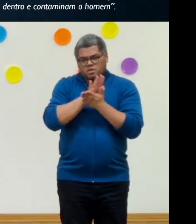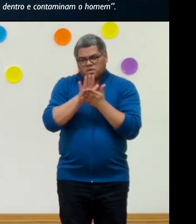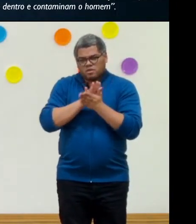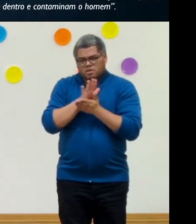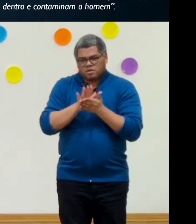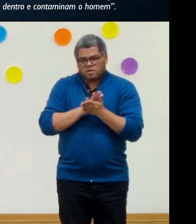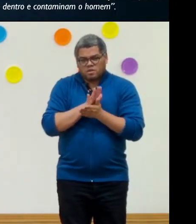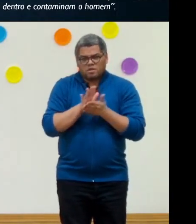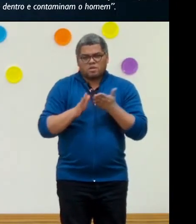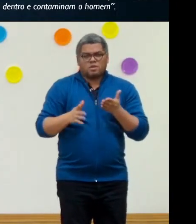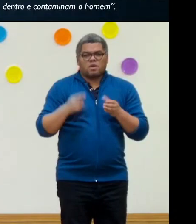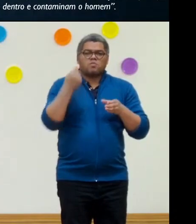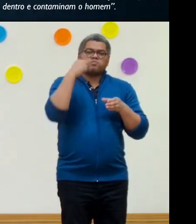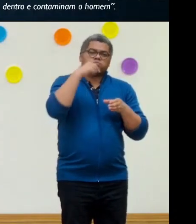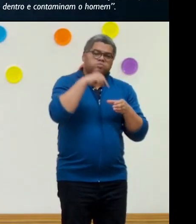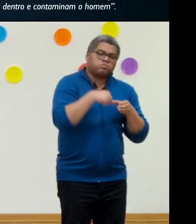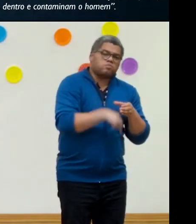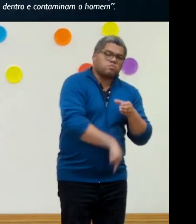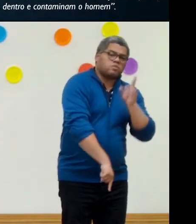O poço é mais fundo.